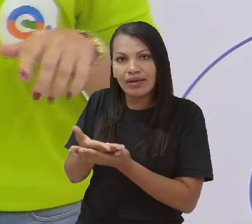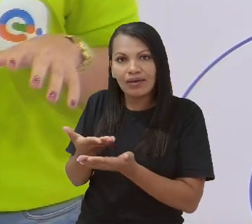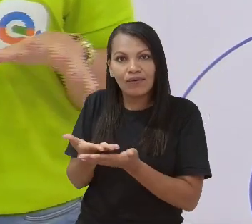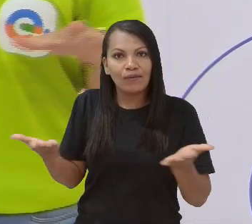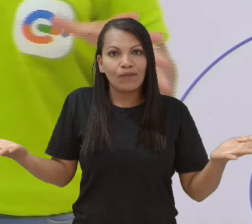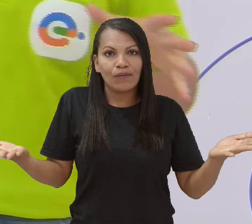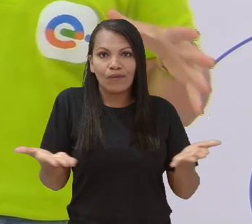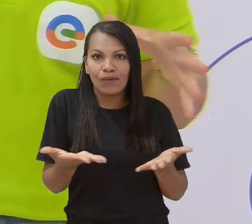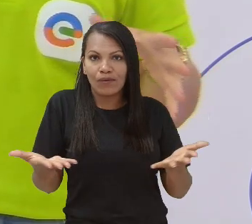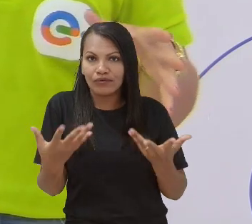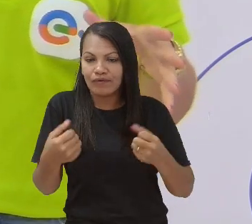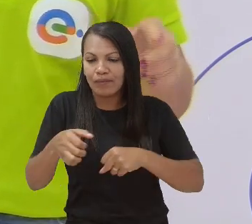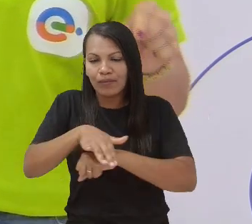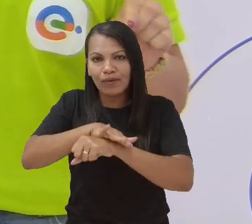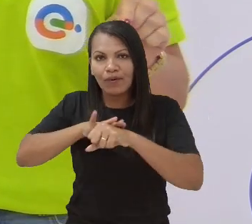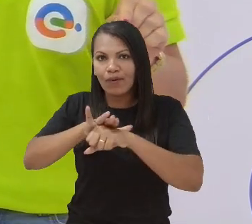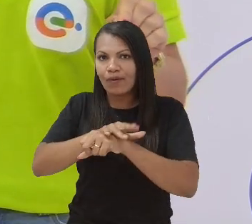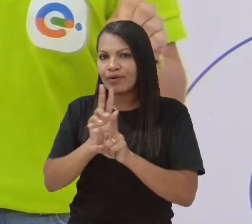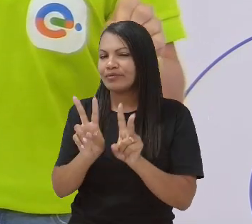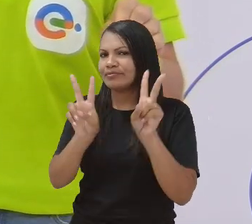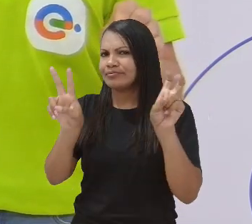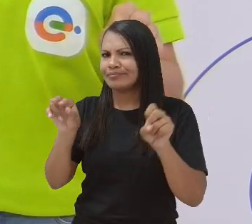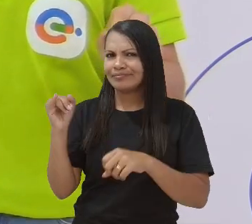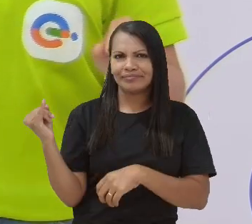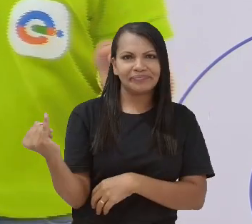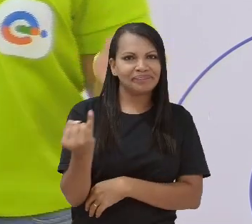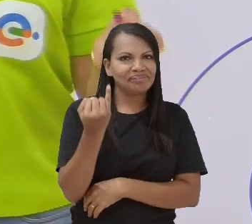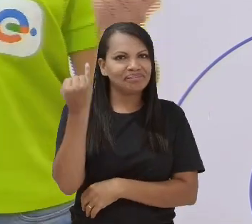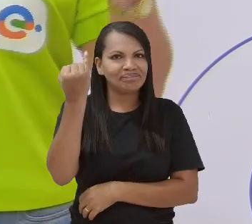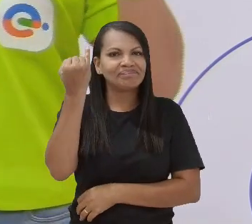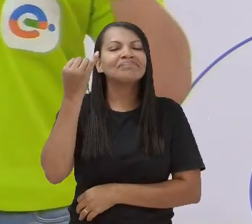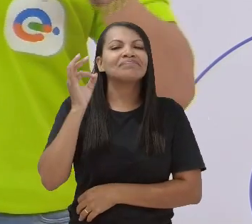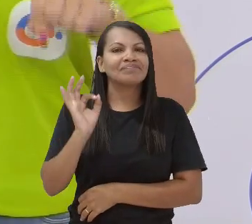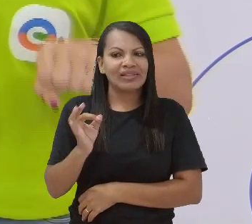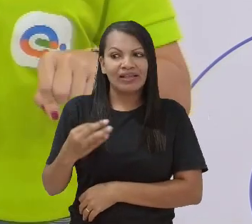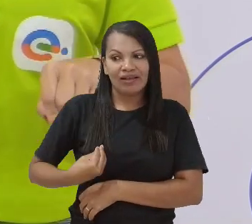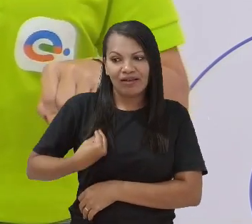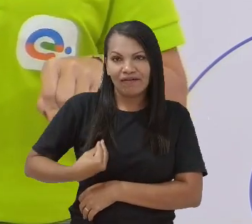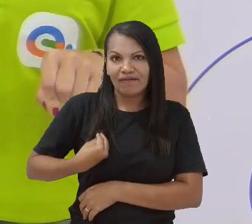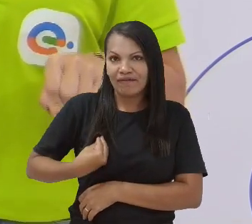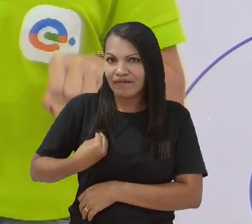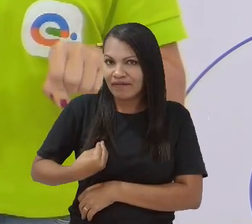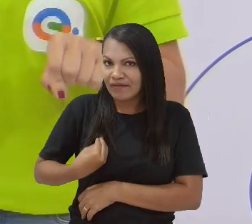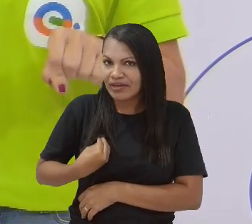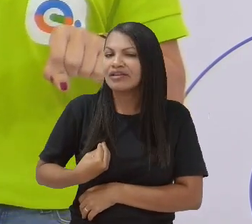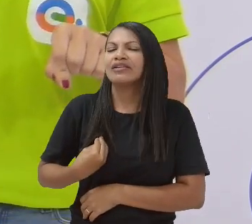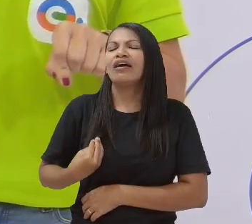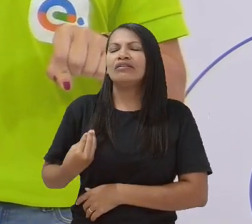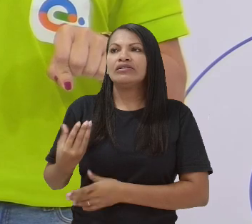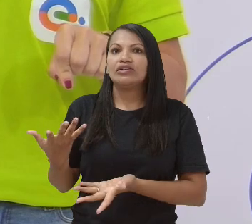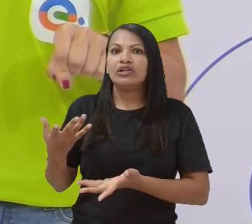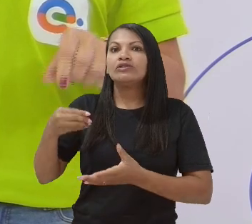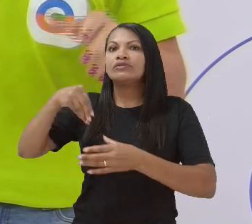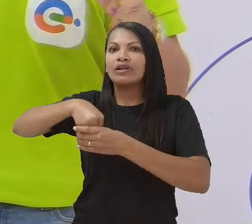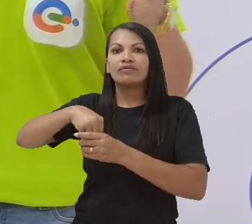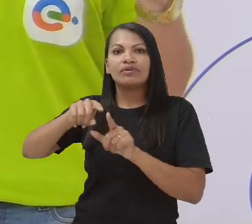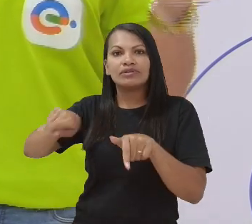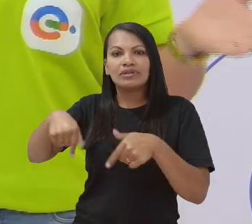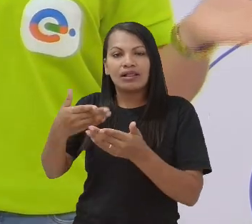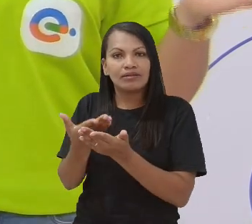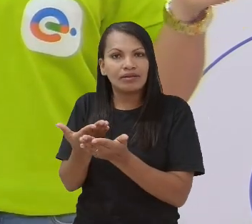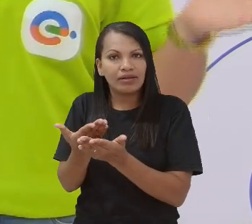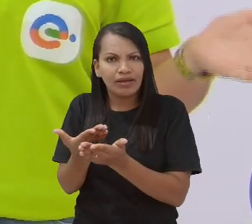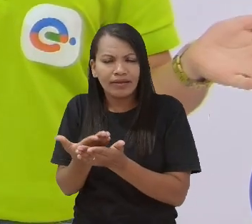Hoje conversaremos sobre um tema bem importante que está presente nas dinâmicas de sala de aula e